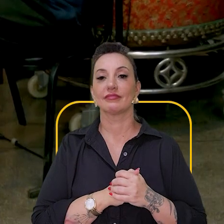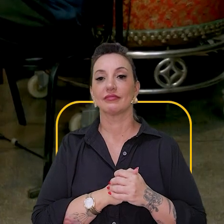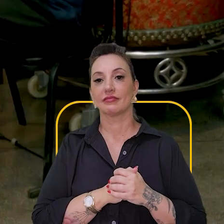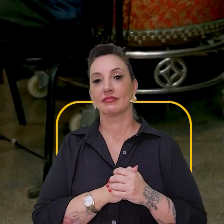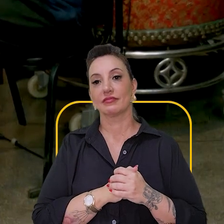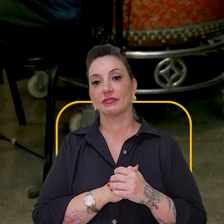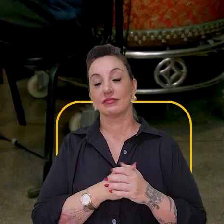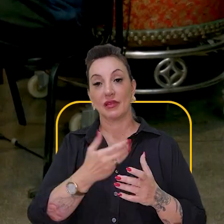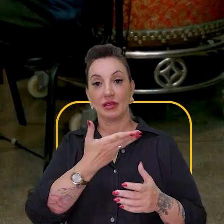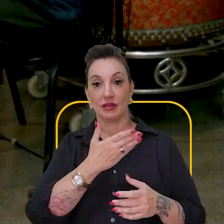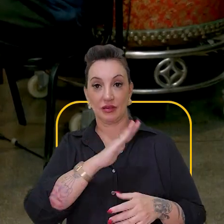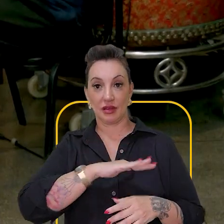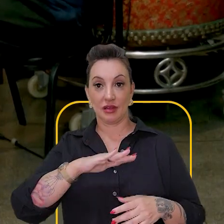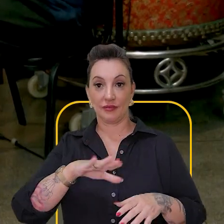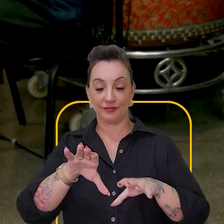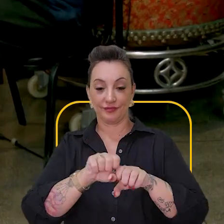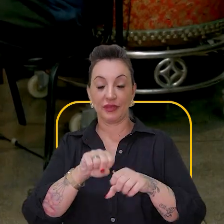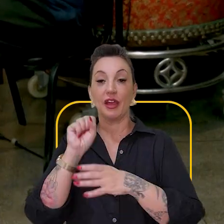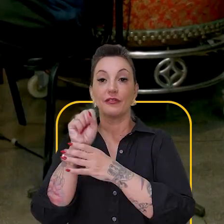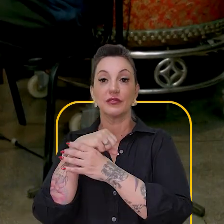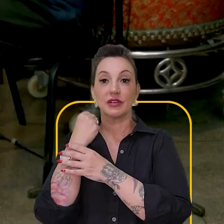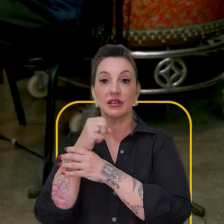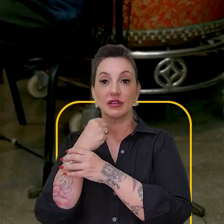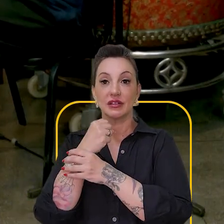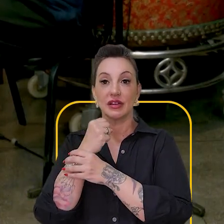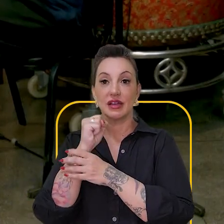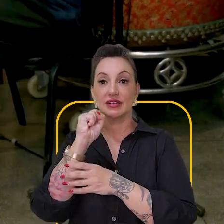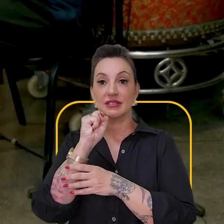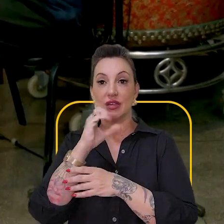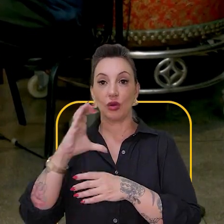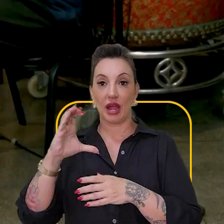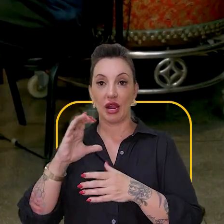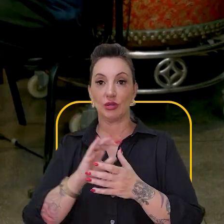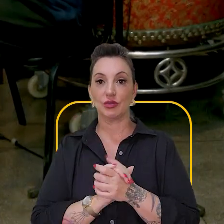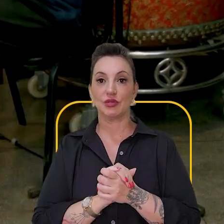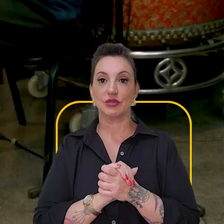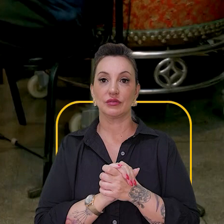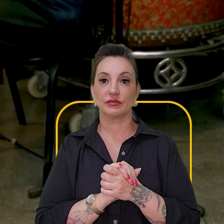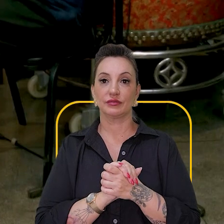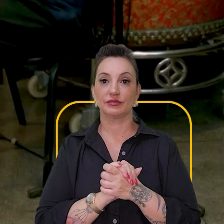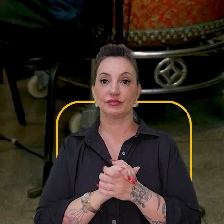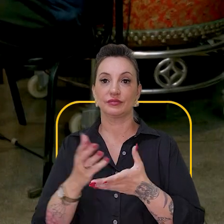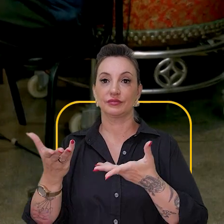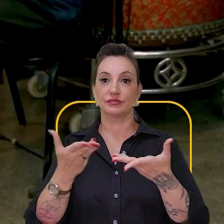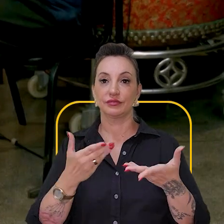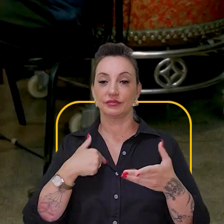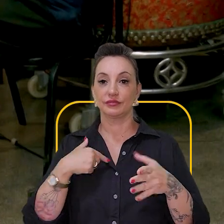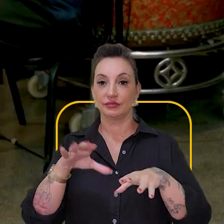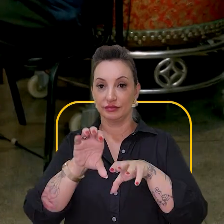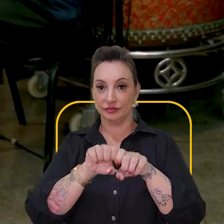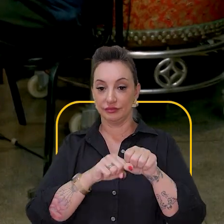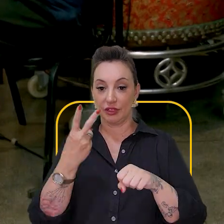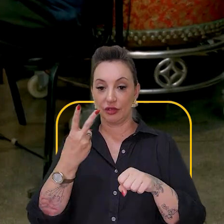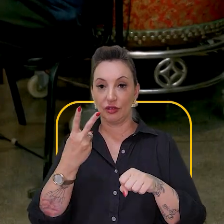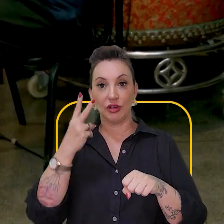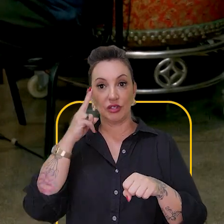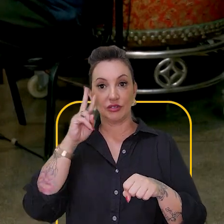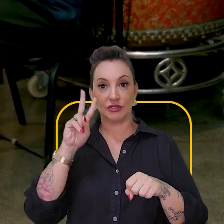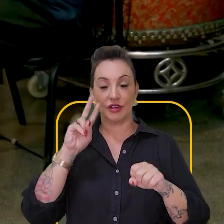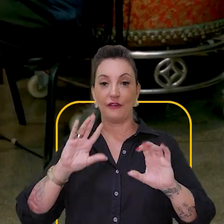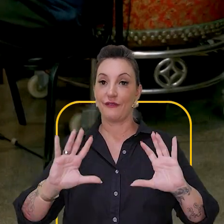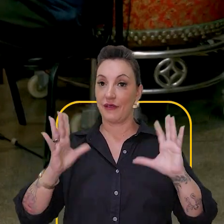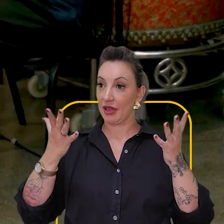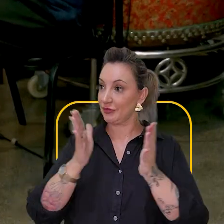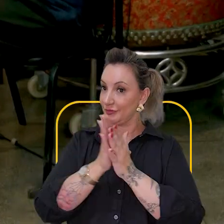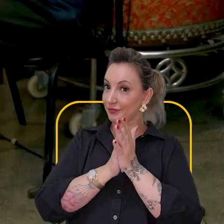interessante um aluno meu se formou em fisioterapia em São Carlos aí ele convidou a gente para formatura dois dias de festa